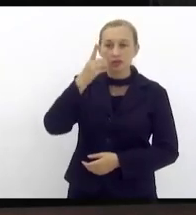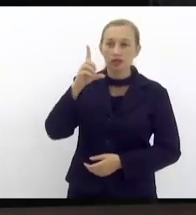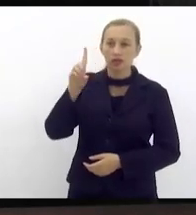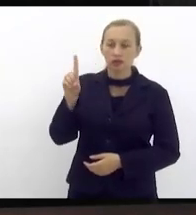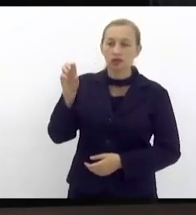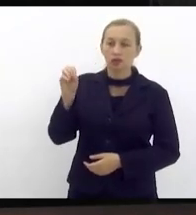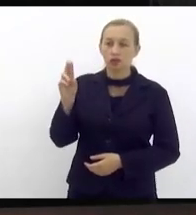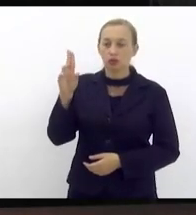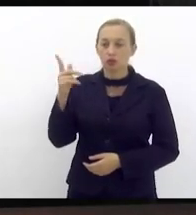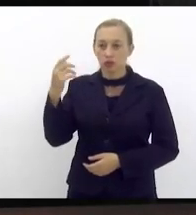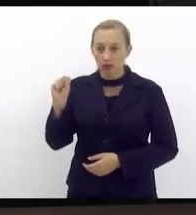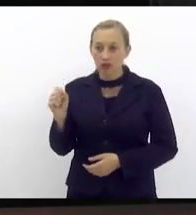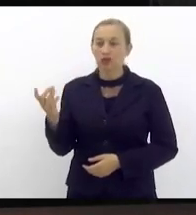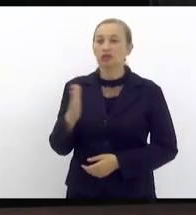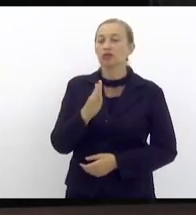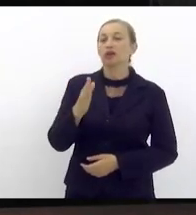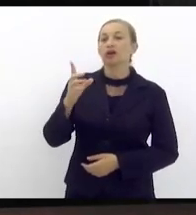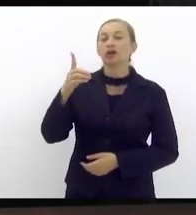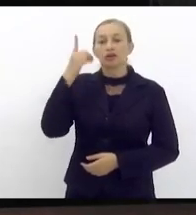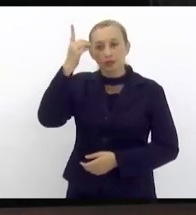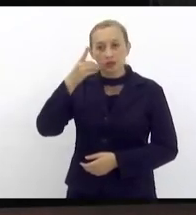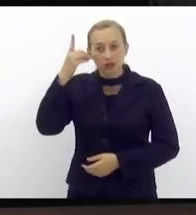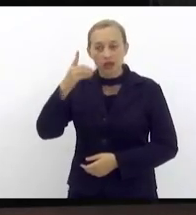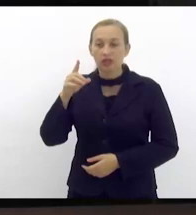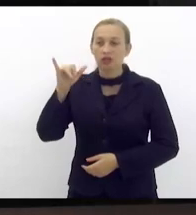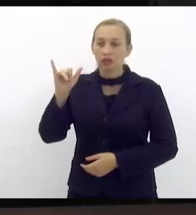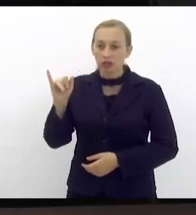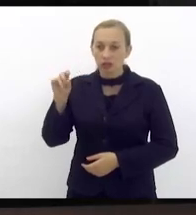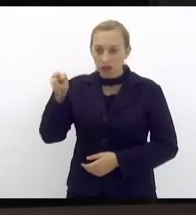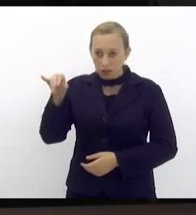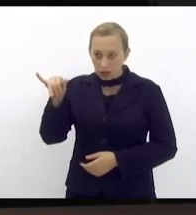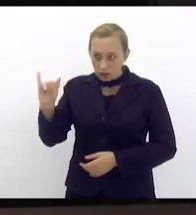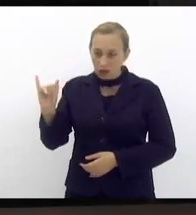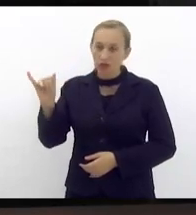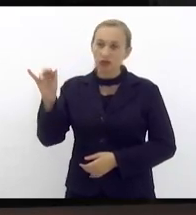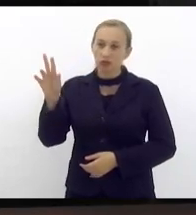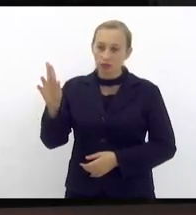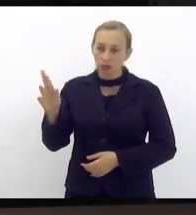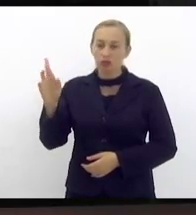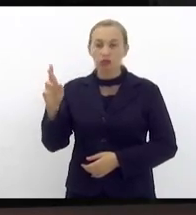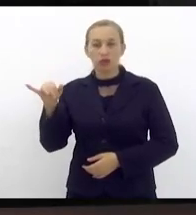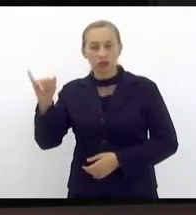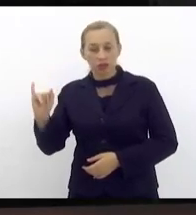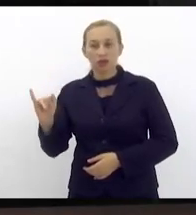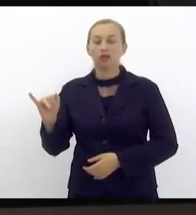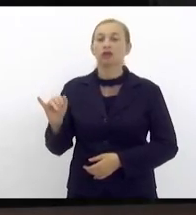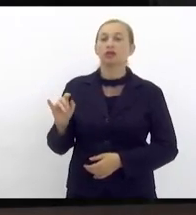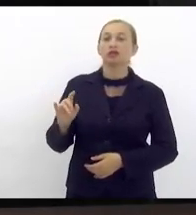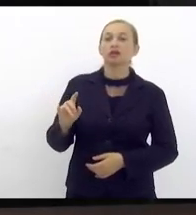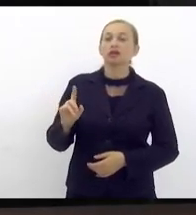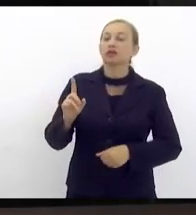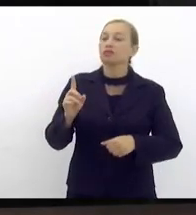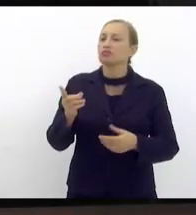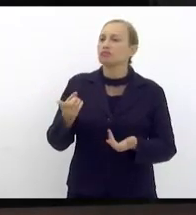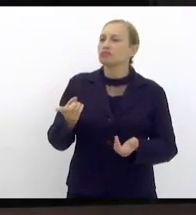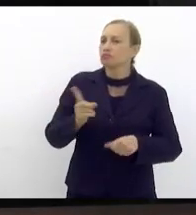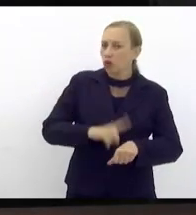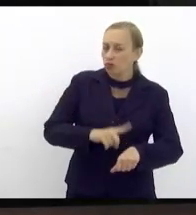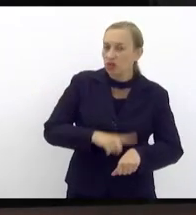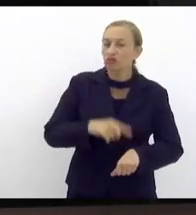Deputado Yuri Deputado Júlio Rocha sem dúvida a gente está vivendo um momento